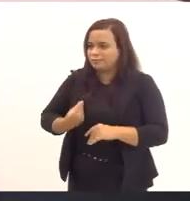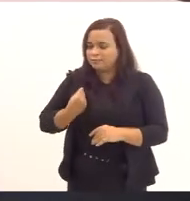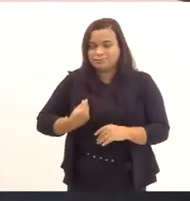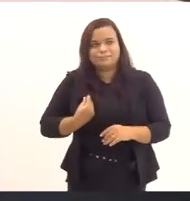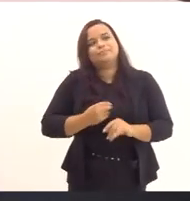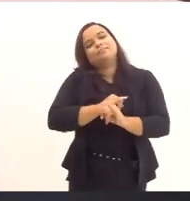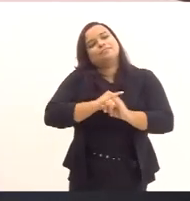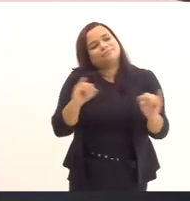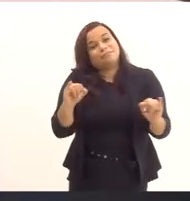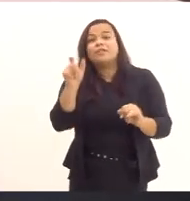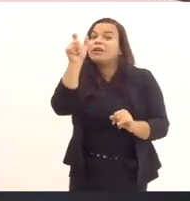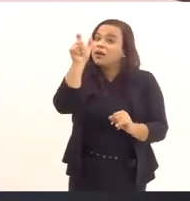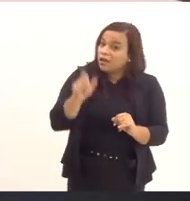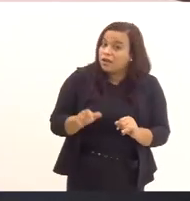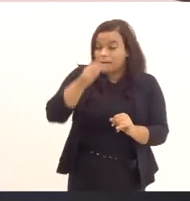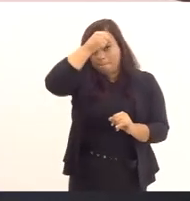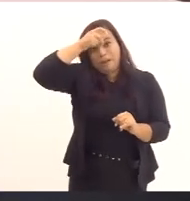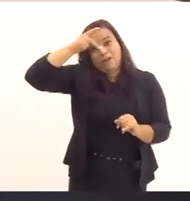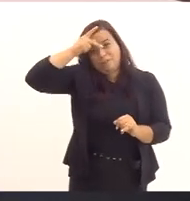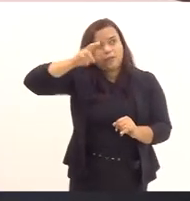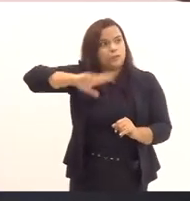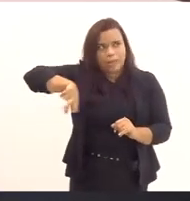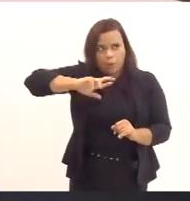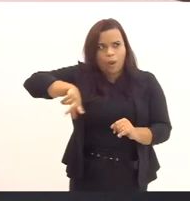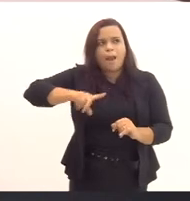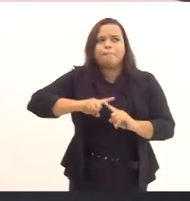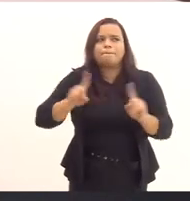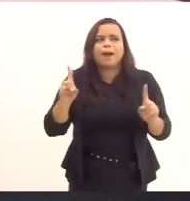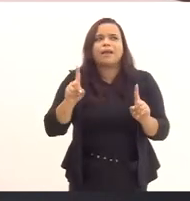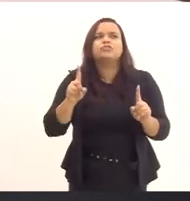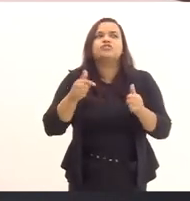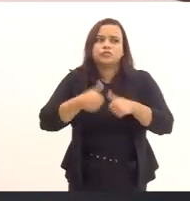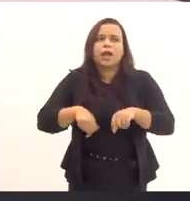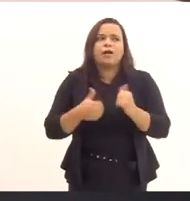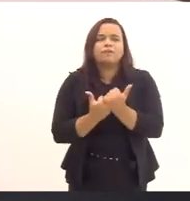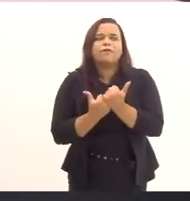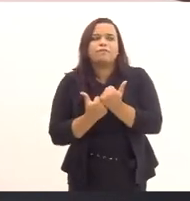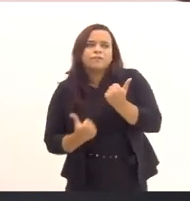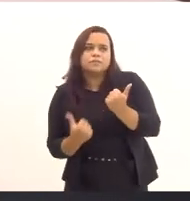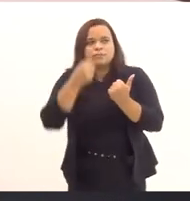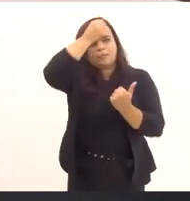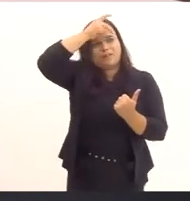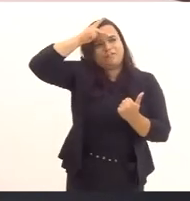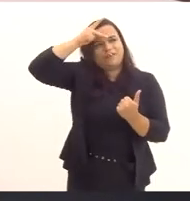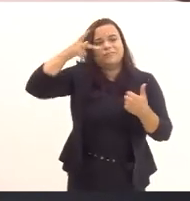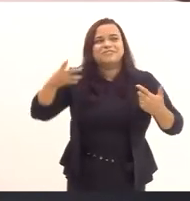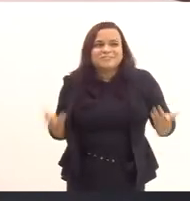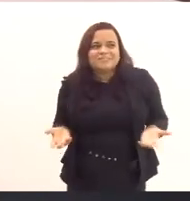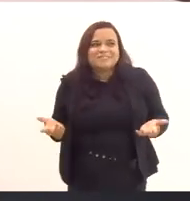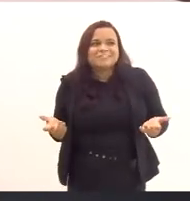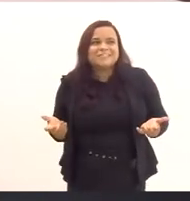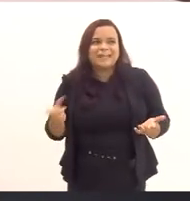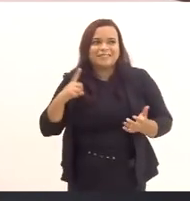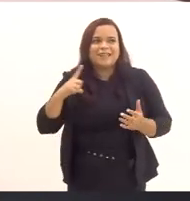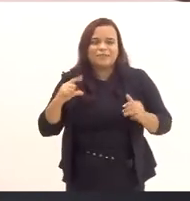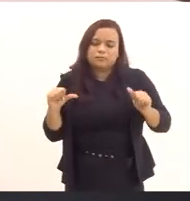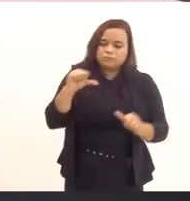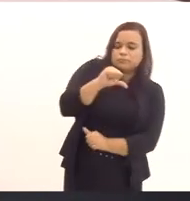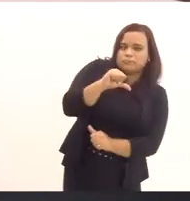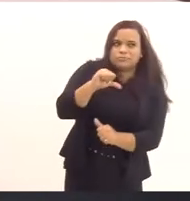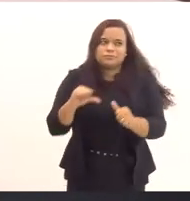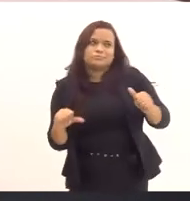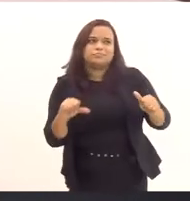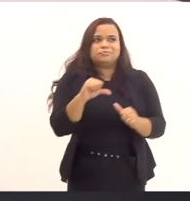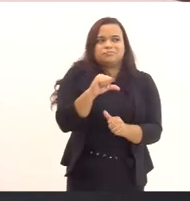quando ele não era perfeito ele era vice quando o visse não era prefeito ele era vice-prefeito Então essa alternância